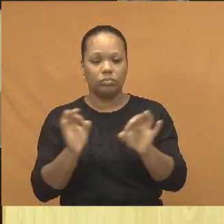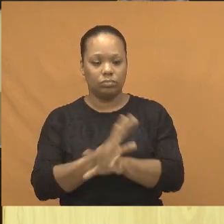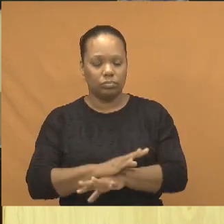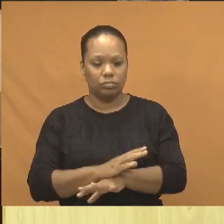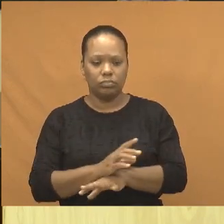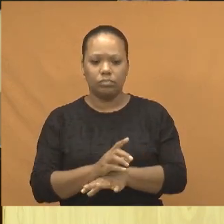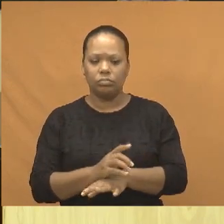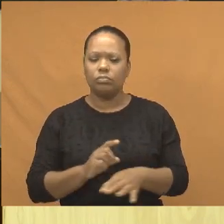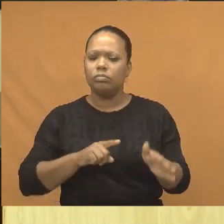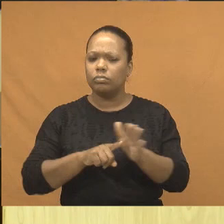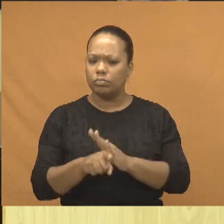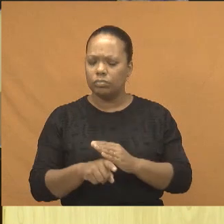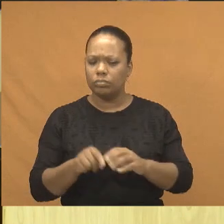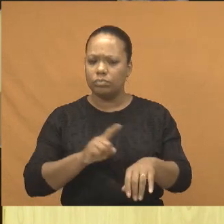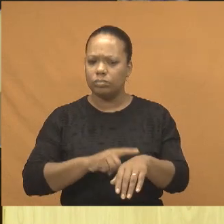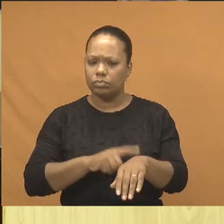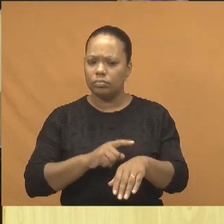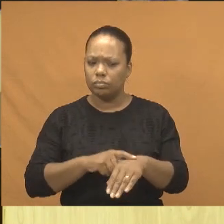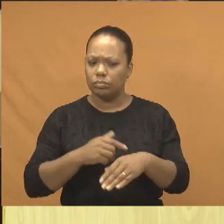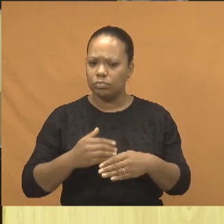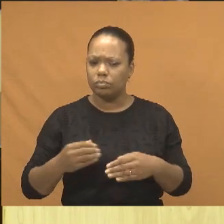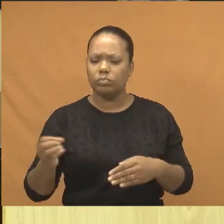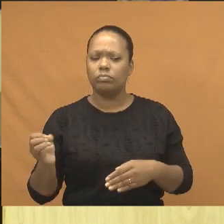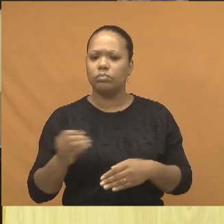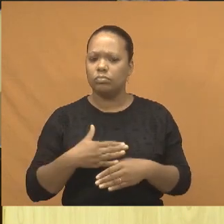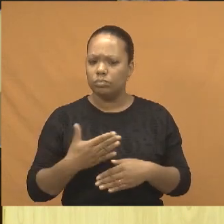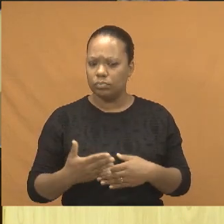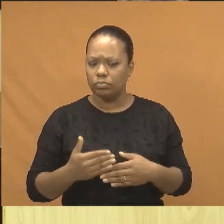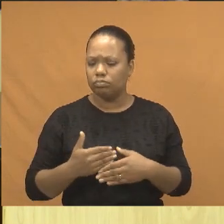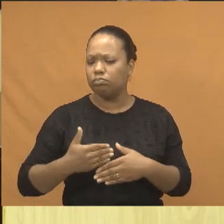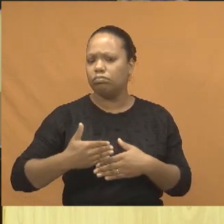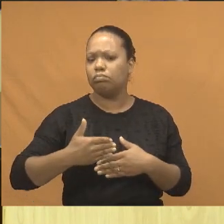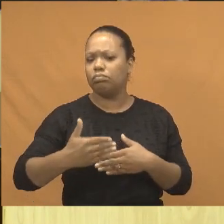houve prorrogação deste prazo? Qual o novo prazo estabelecido?